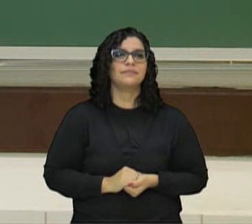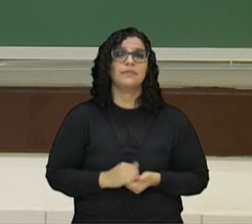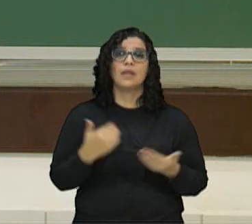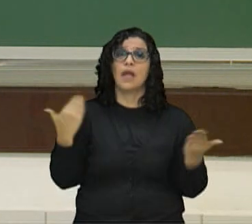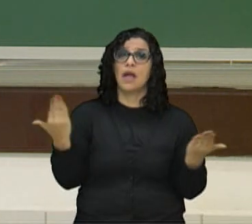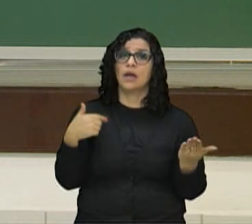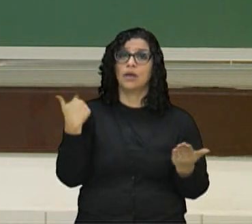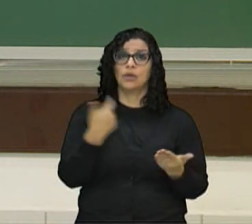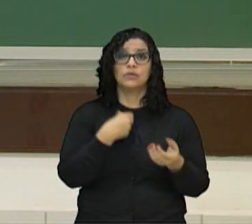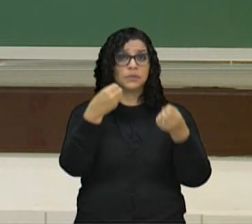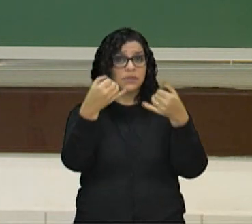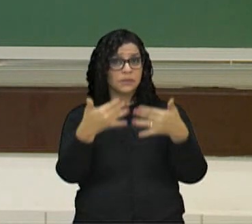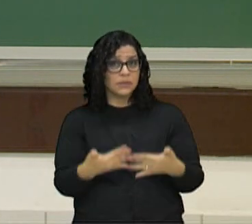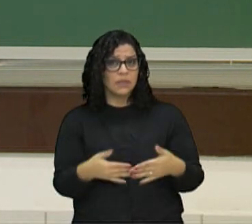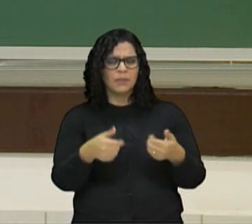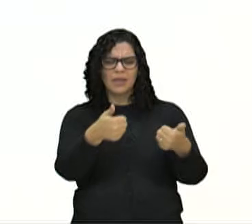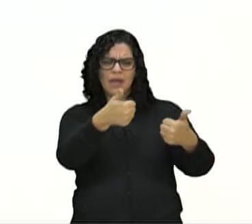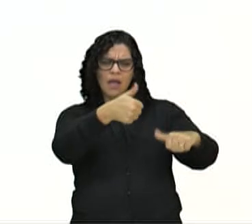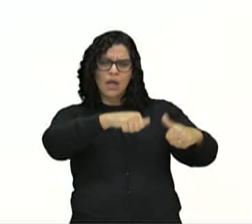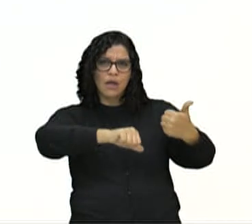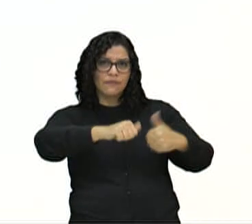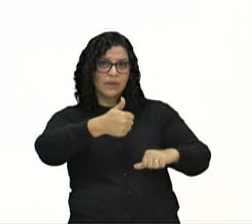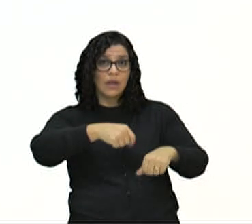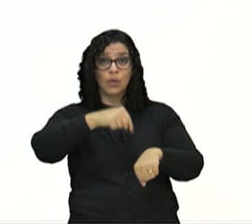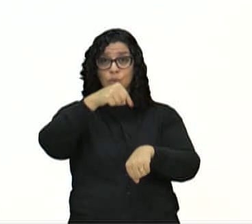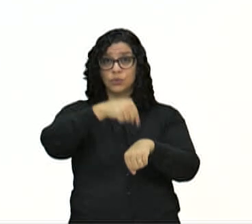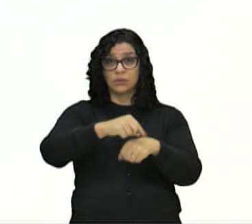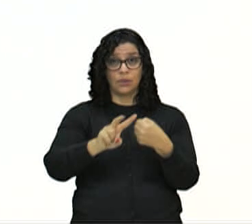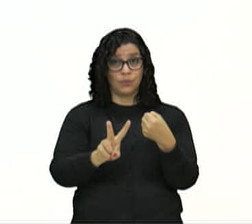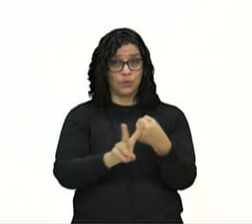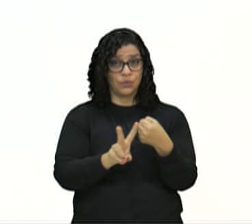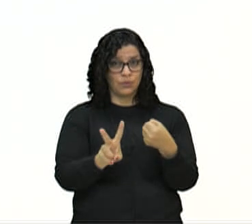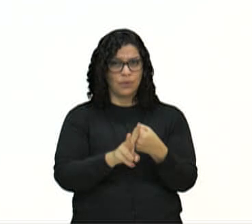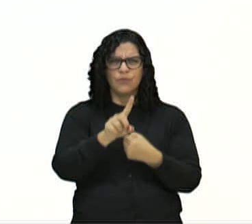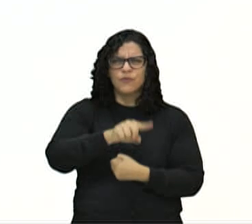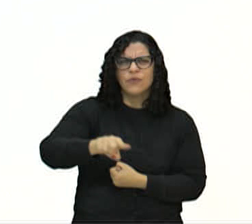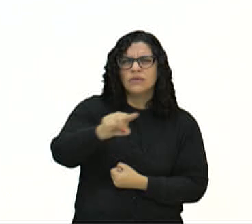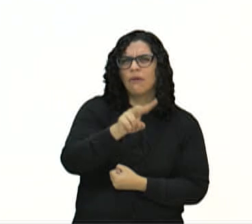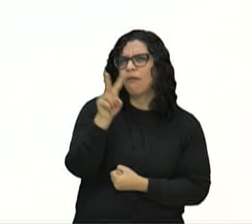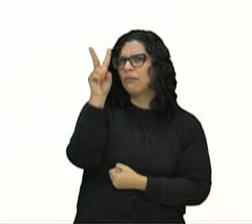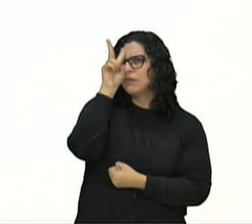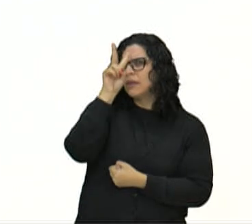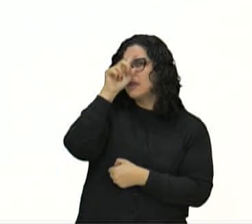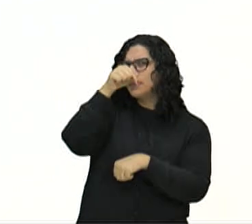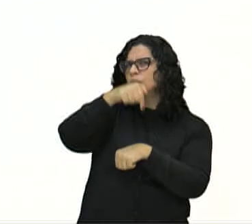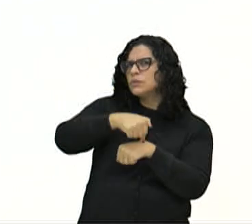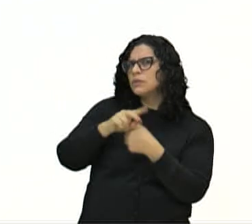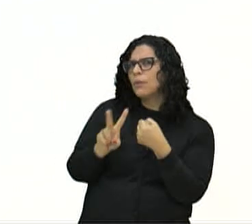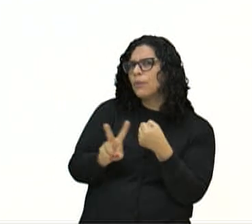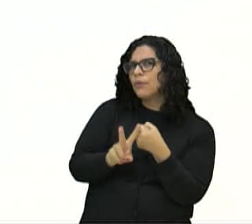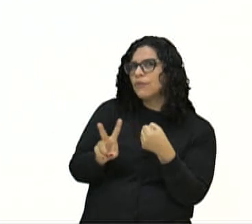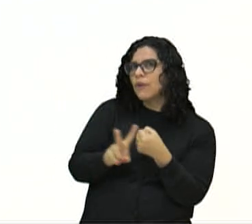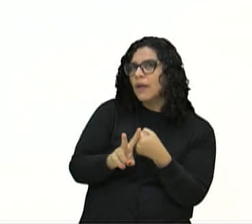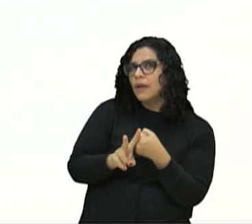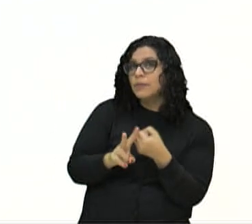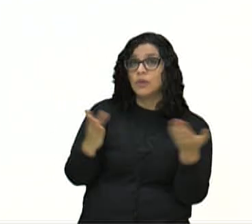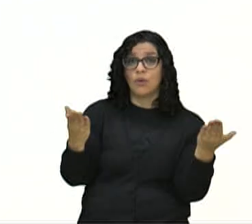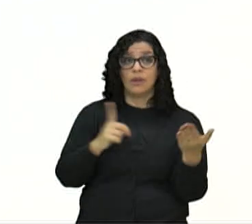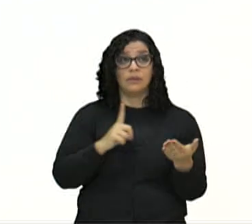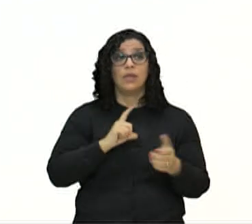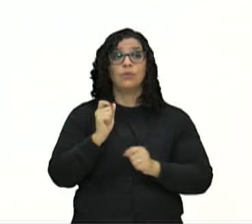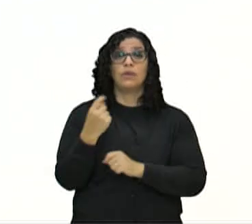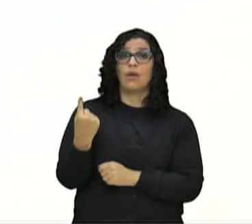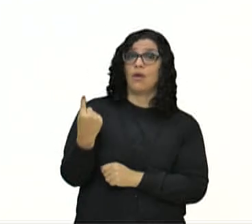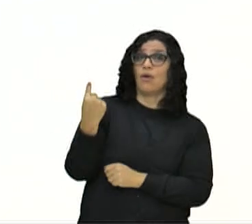Nós vamos falar e analisar os tempos verbais. Vocês se lembram dos tempos verbais? Então, nós temos aqui